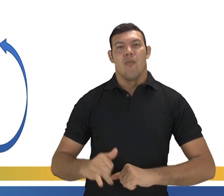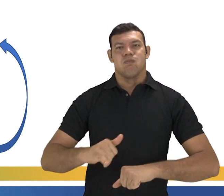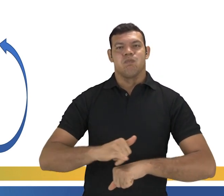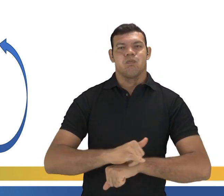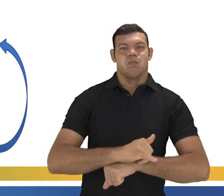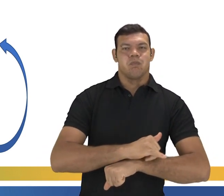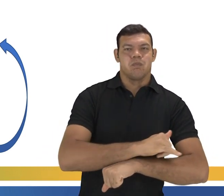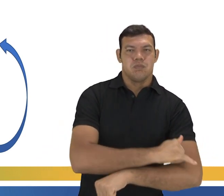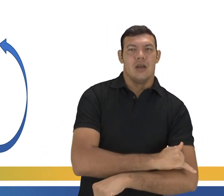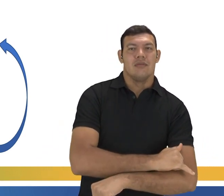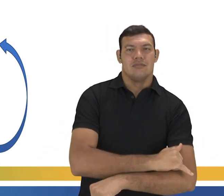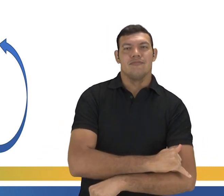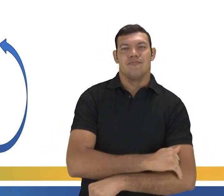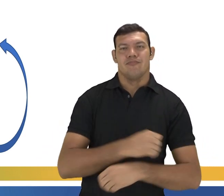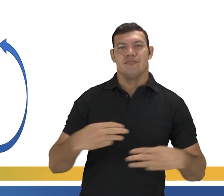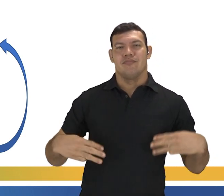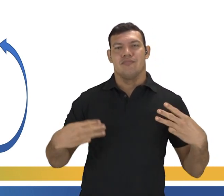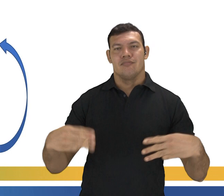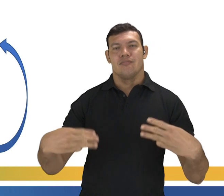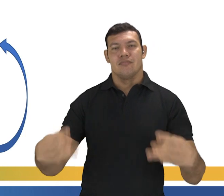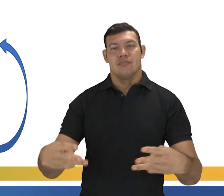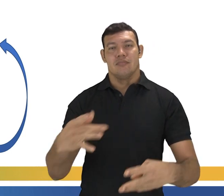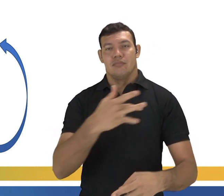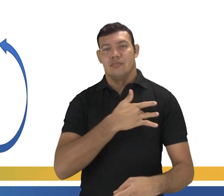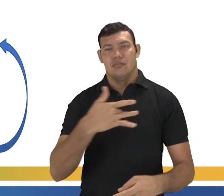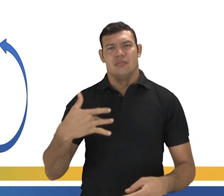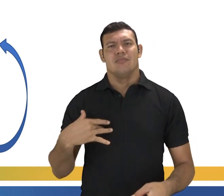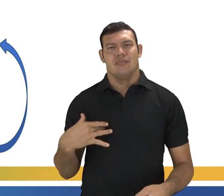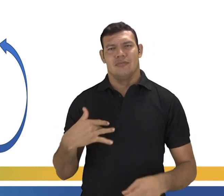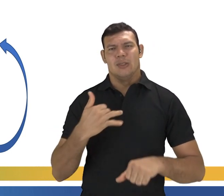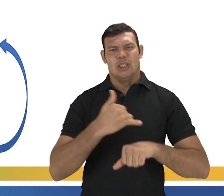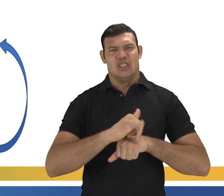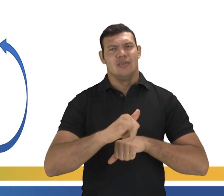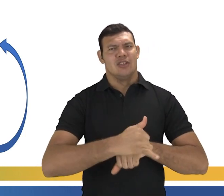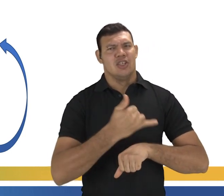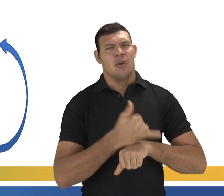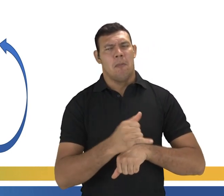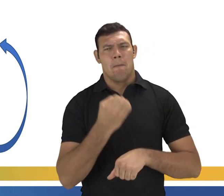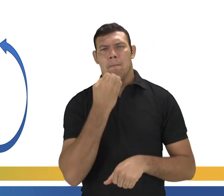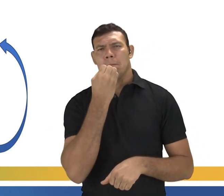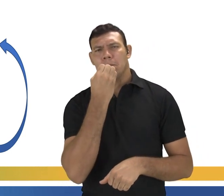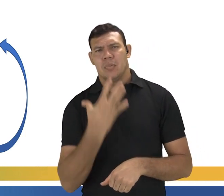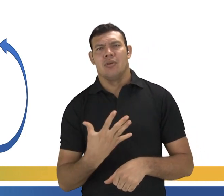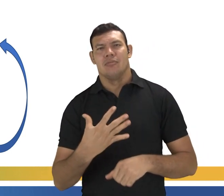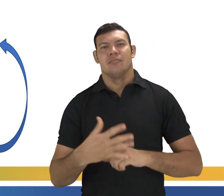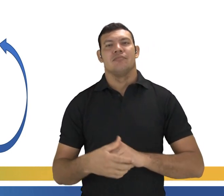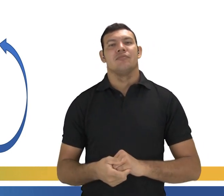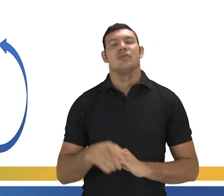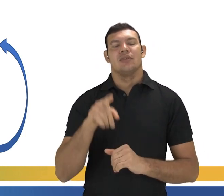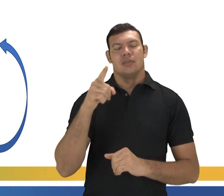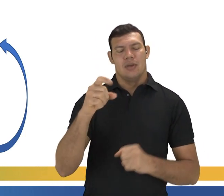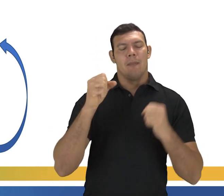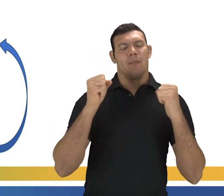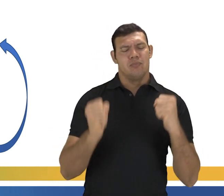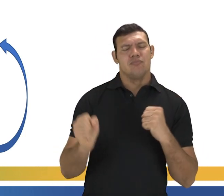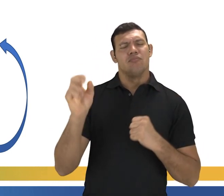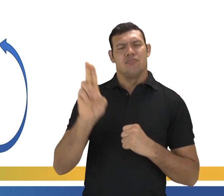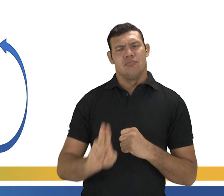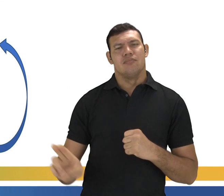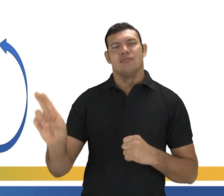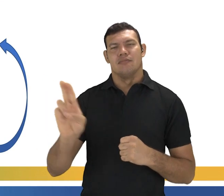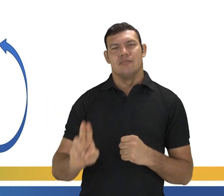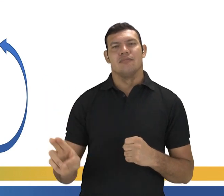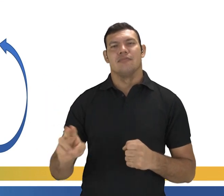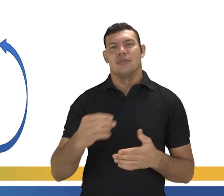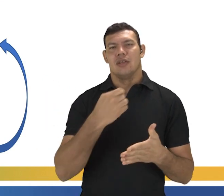pesquisa recente do Ministério da Saúde. Então veja que essa é uma estratégia muito válida, muito bacana que você pode utilizar no seu